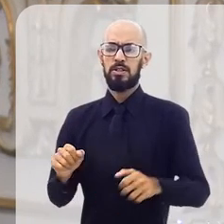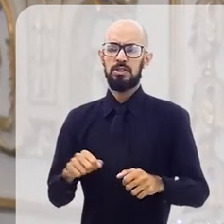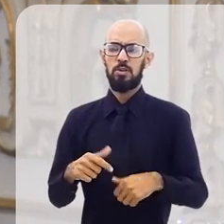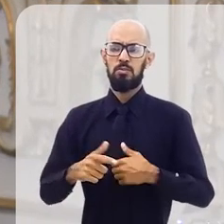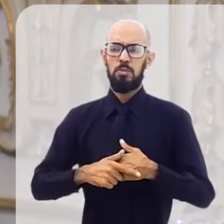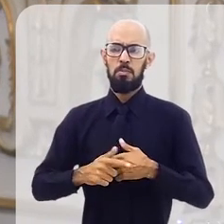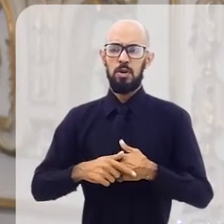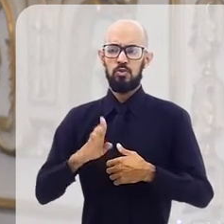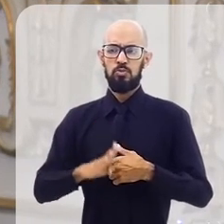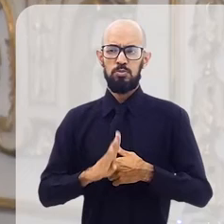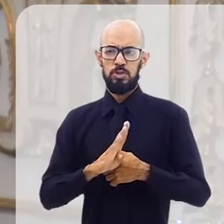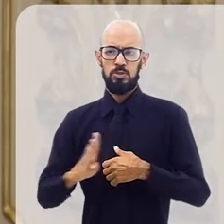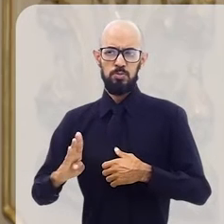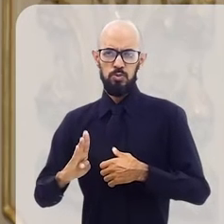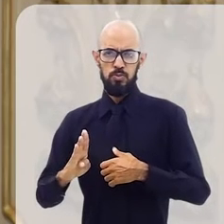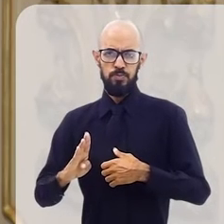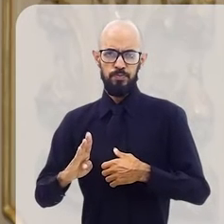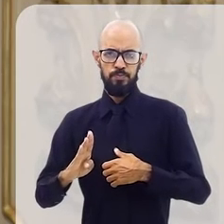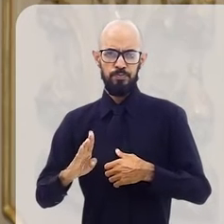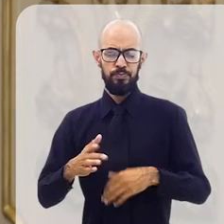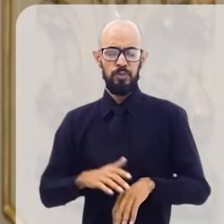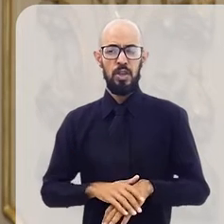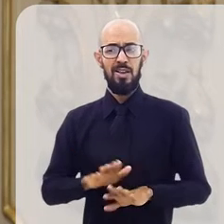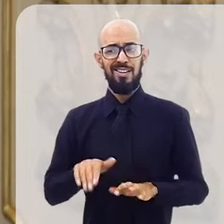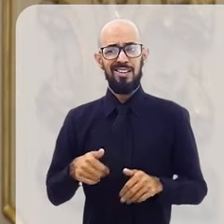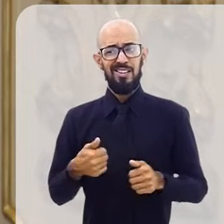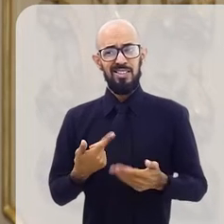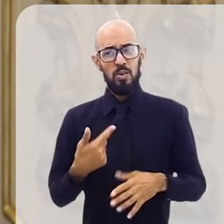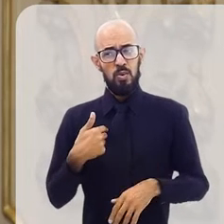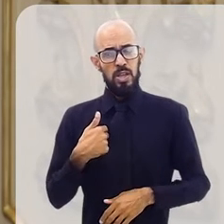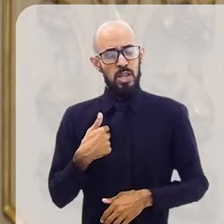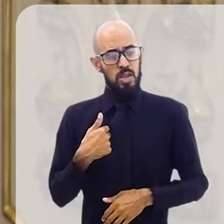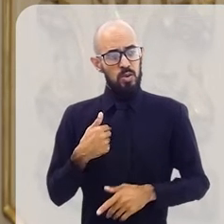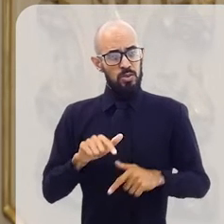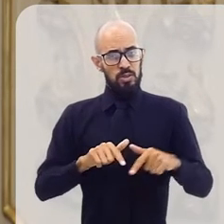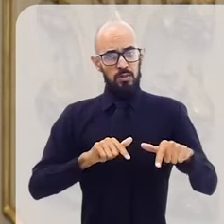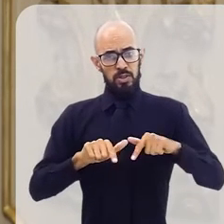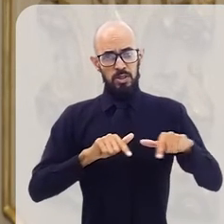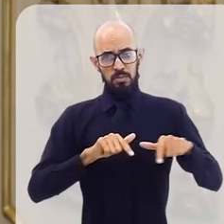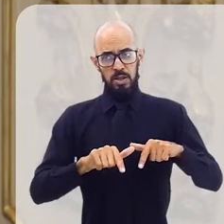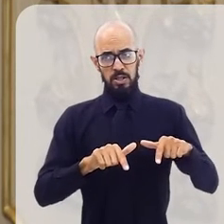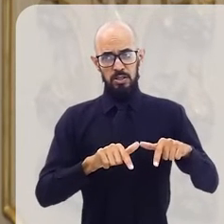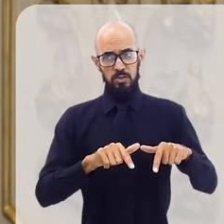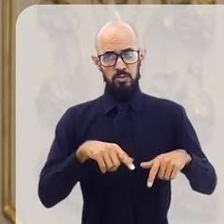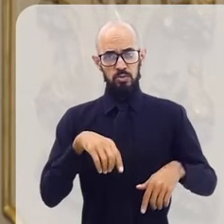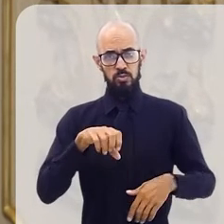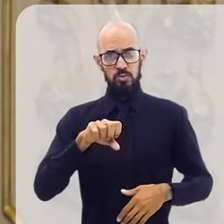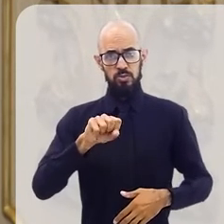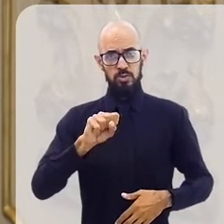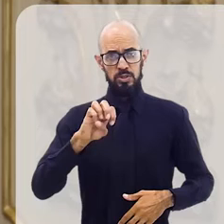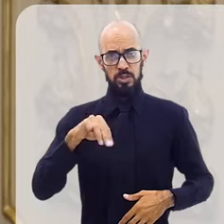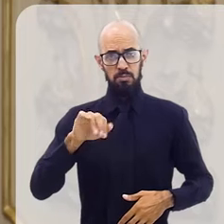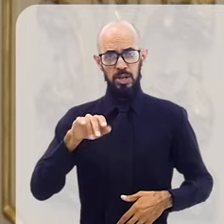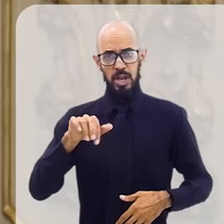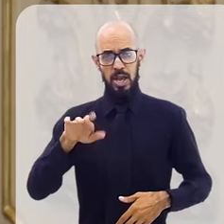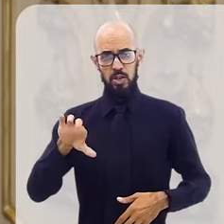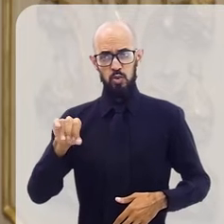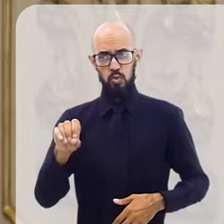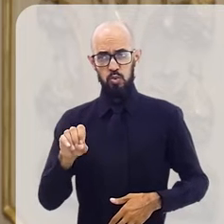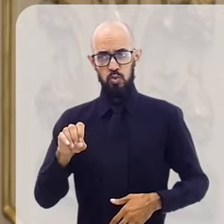bicho por um papa e eu estava servindo no Seminário São José